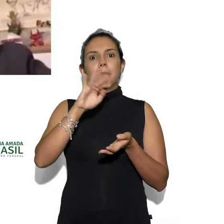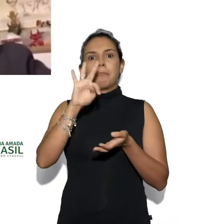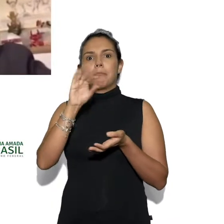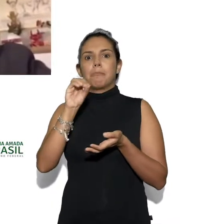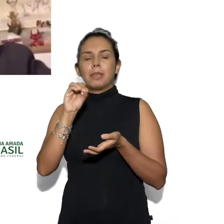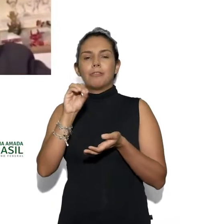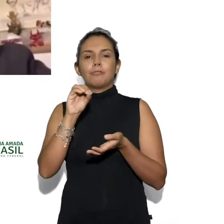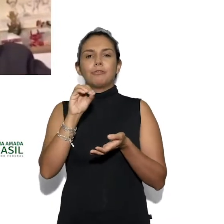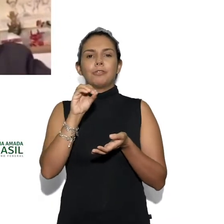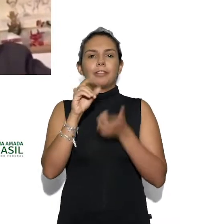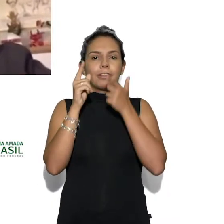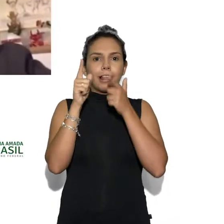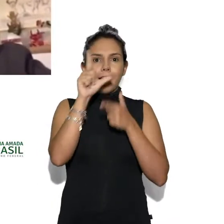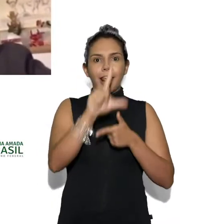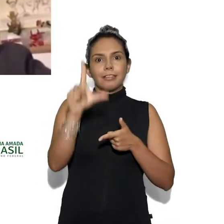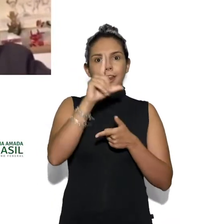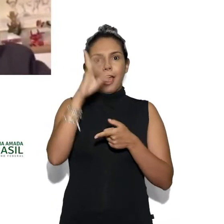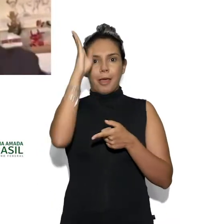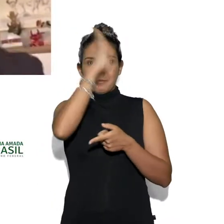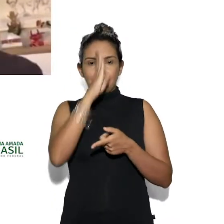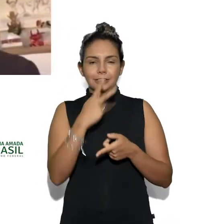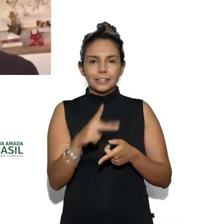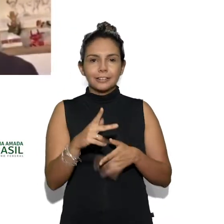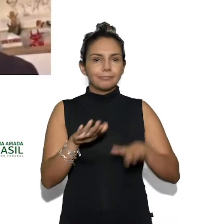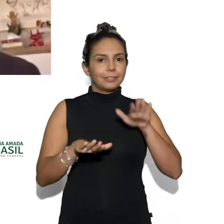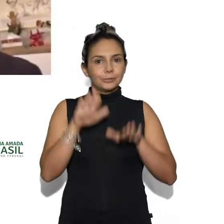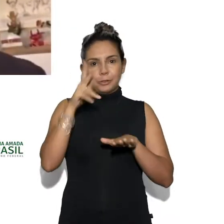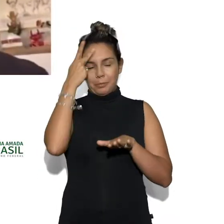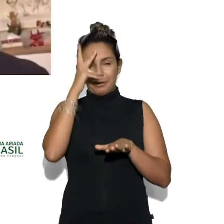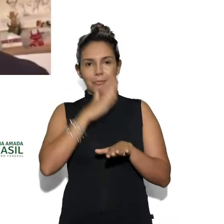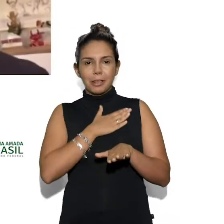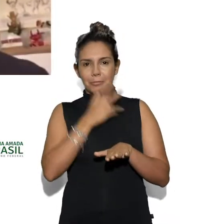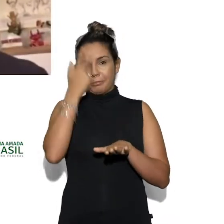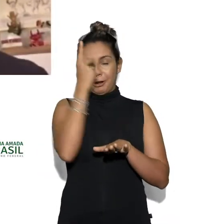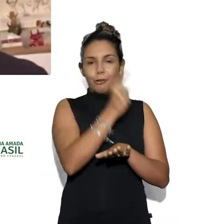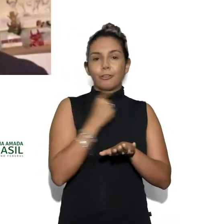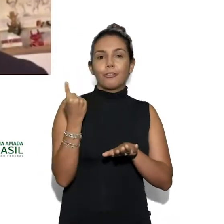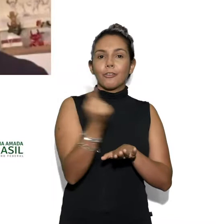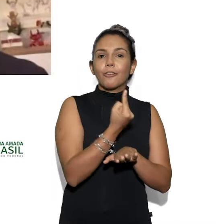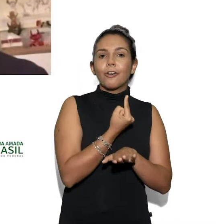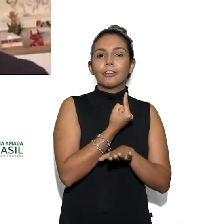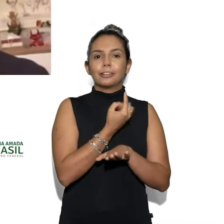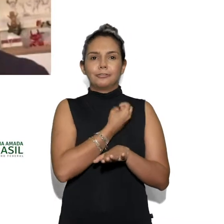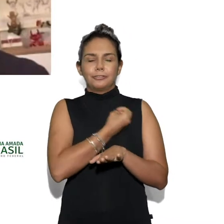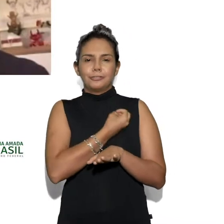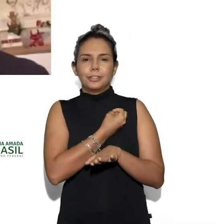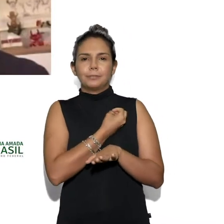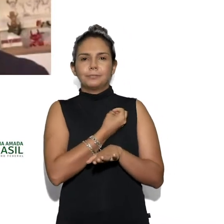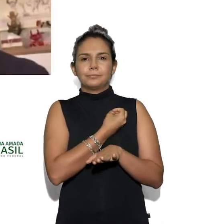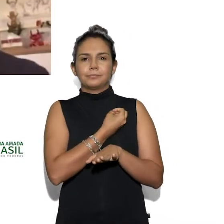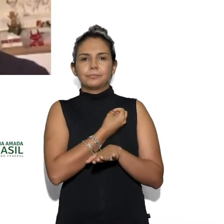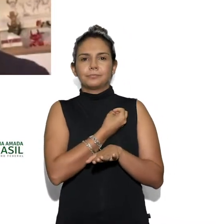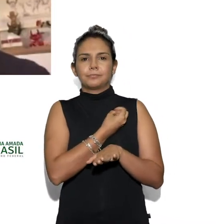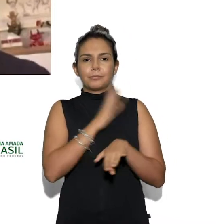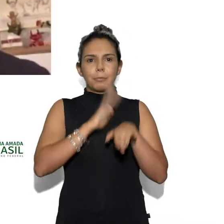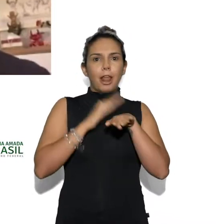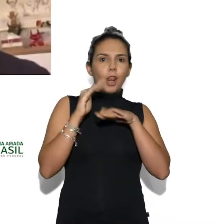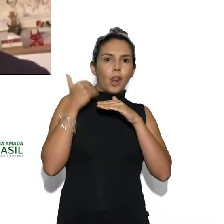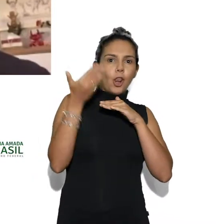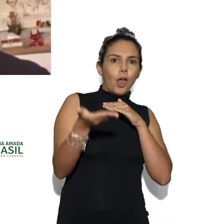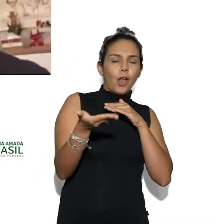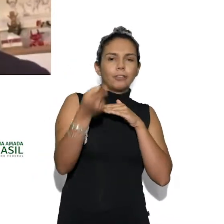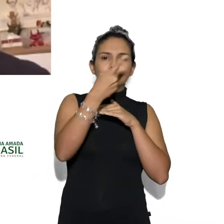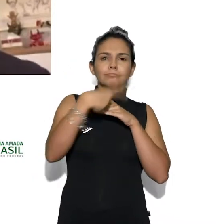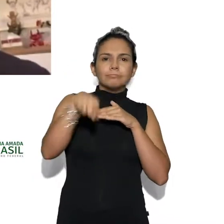mitos da literatura brasileira, que às vezes para mim, para nós aqui que vivemos mais longe,